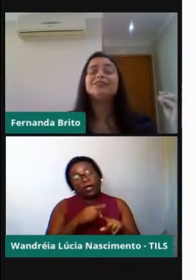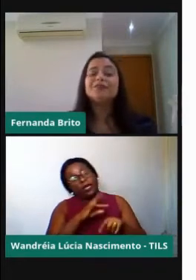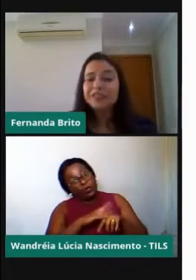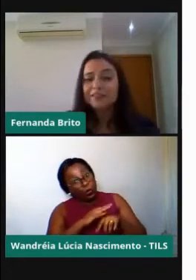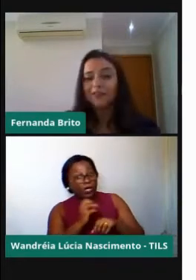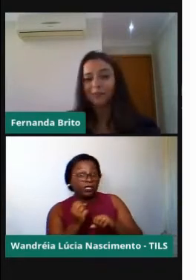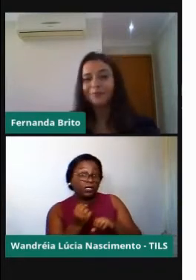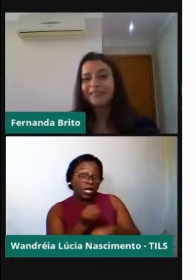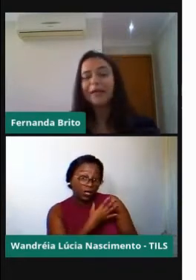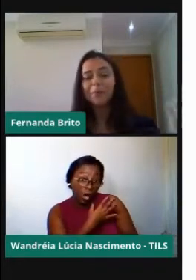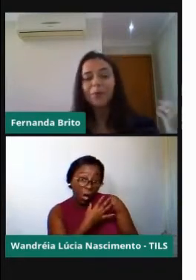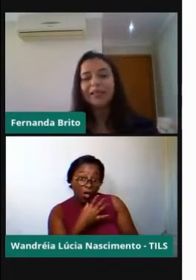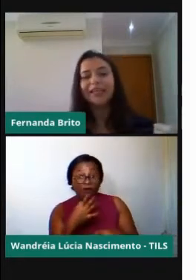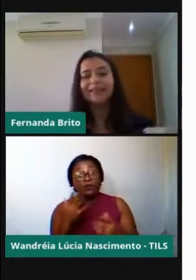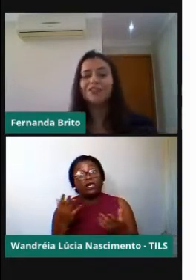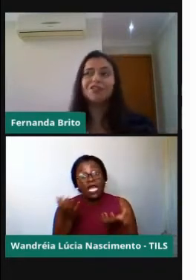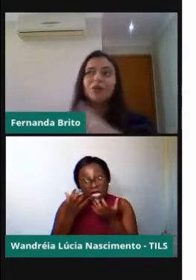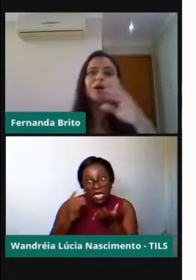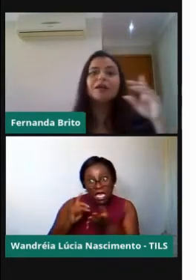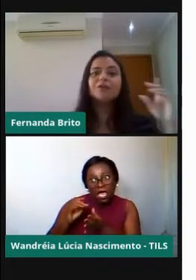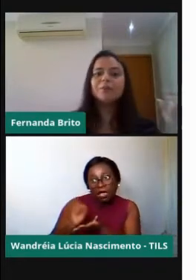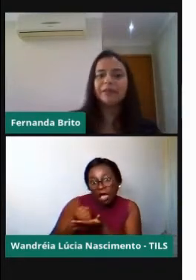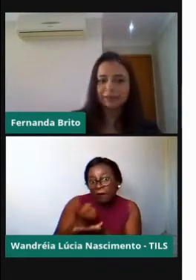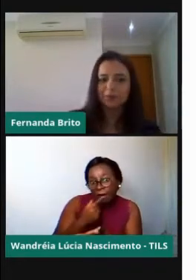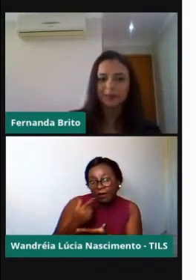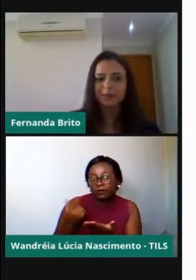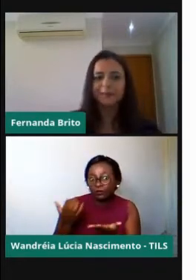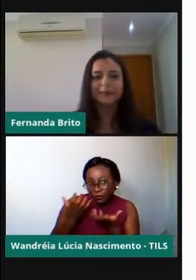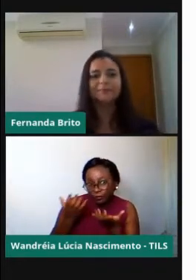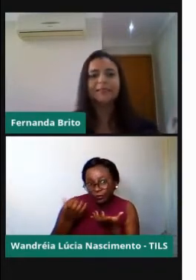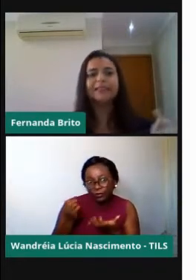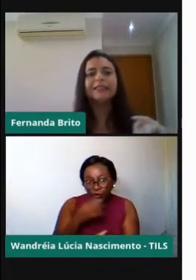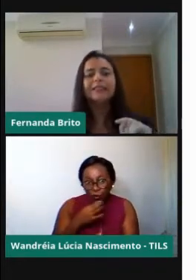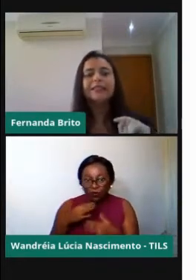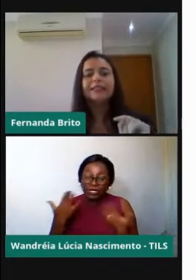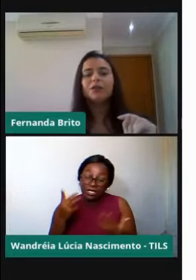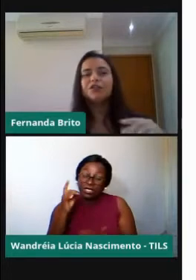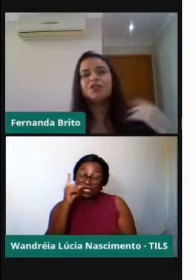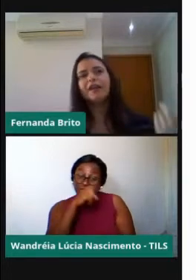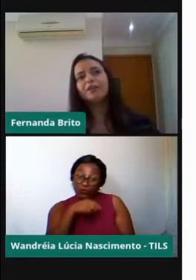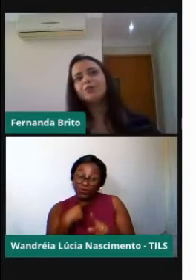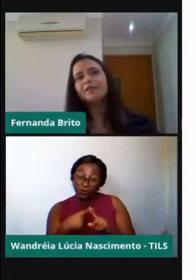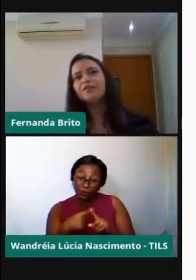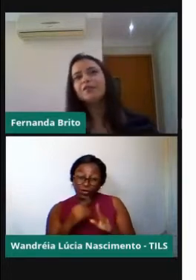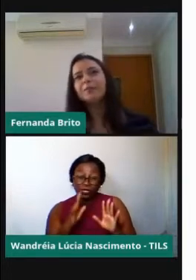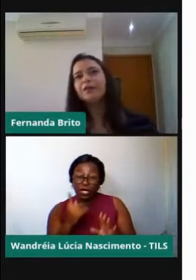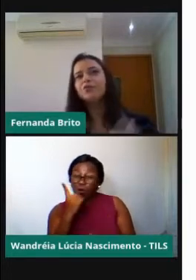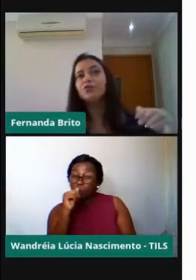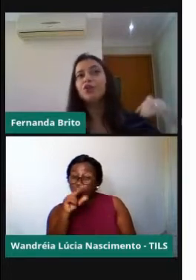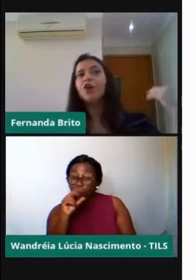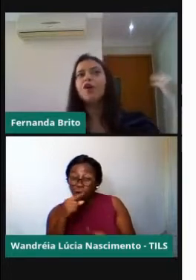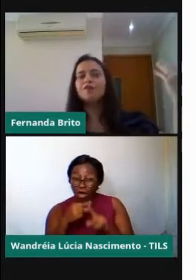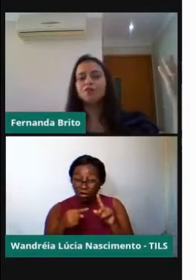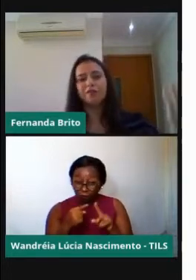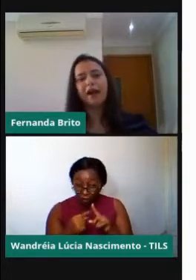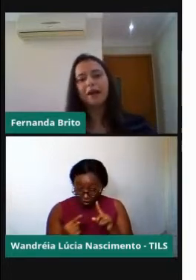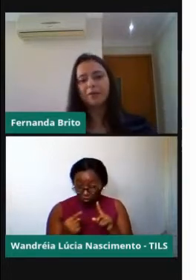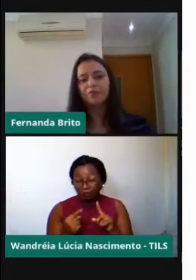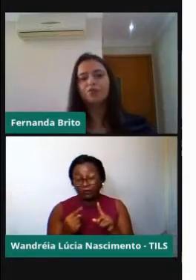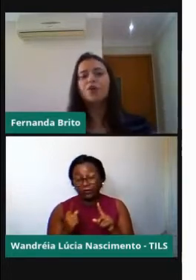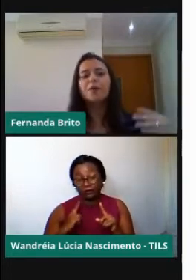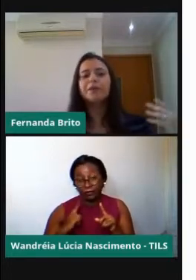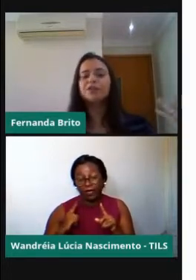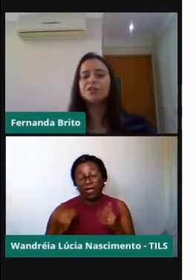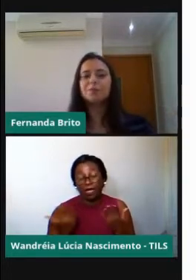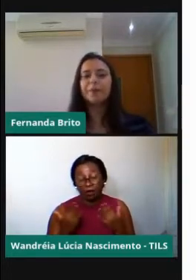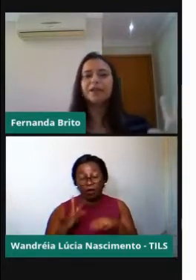Difícil, né? Por quê? A gente tem 1 ano e meio de pandemia, né? Quando a gente fala do desenvolvimento de novos